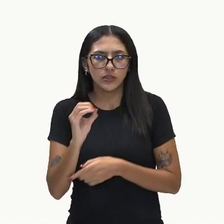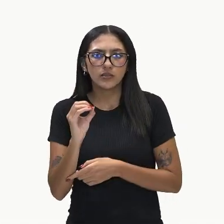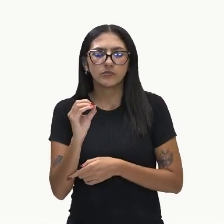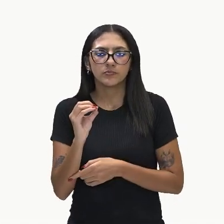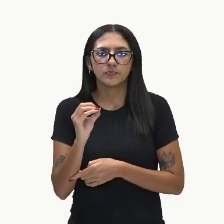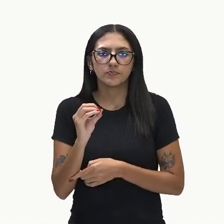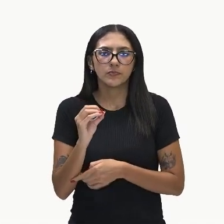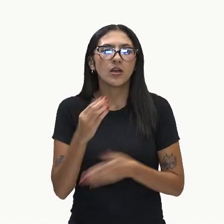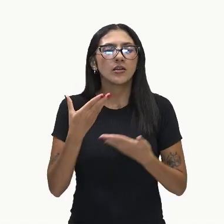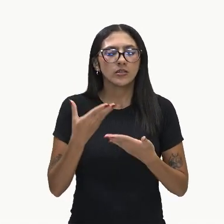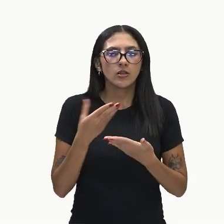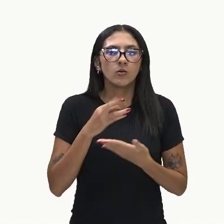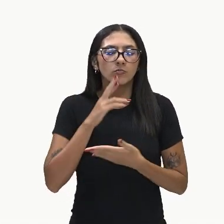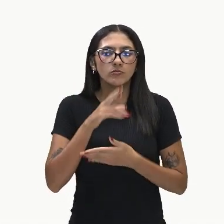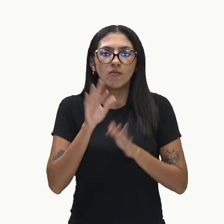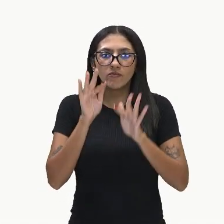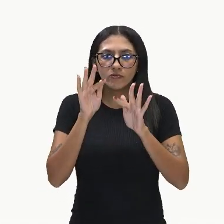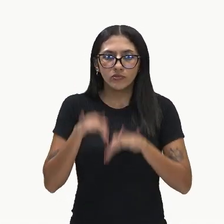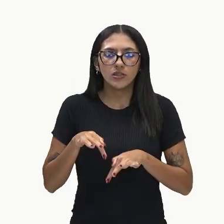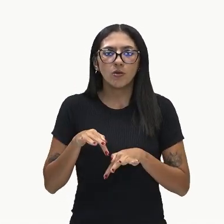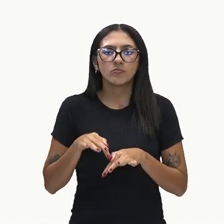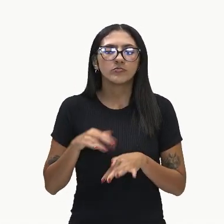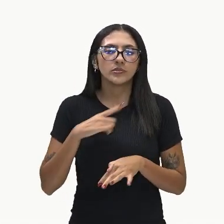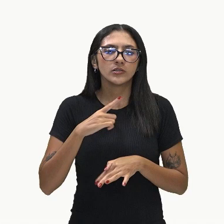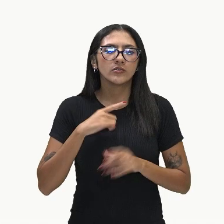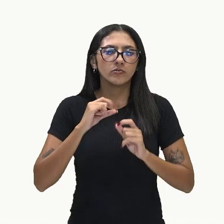que o produto sofreu um aumento de